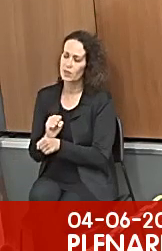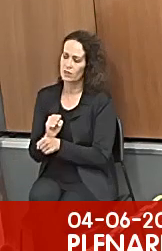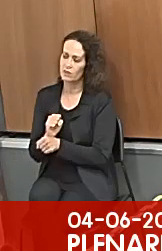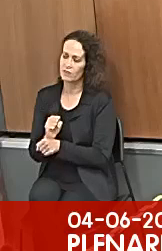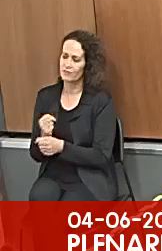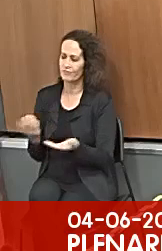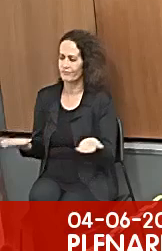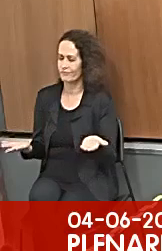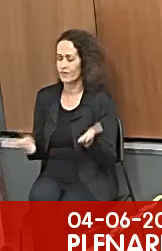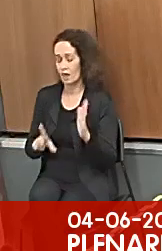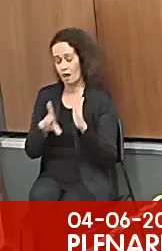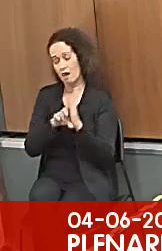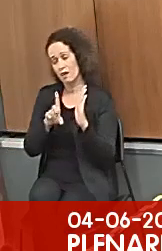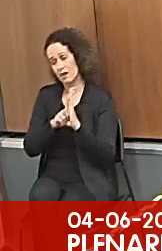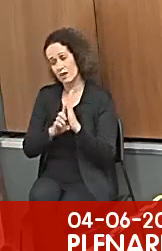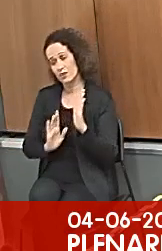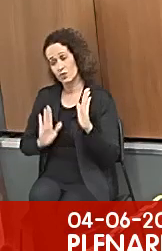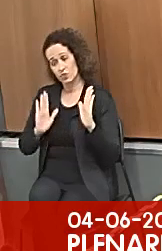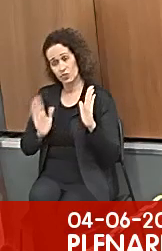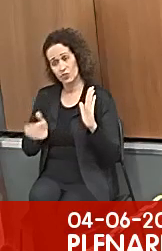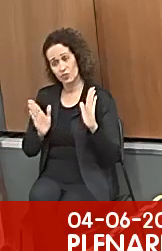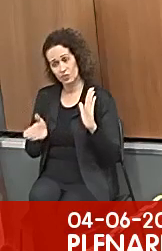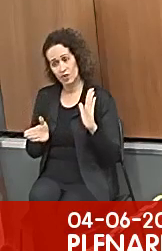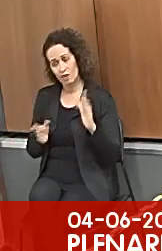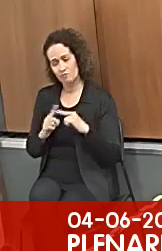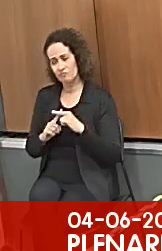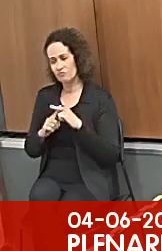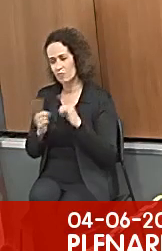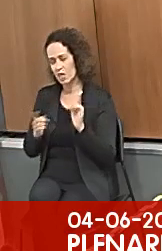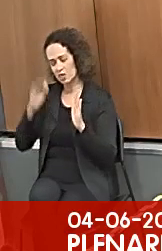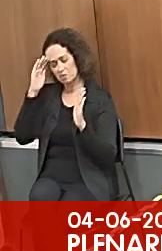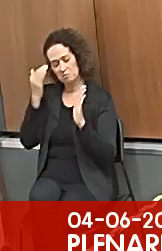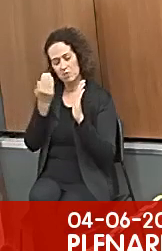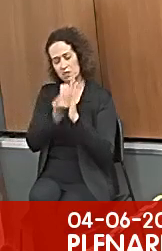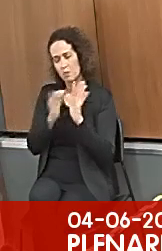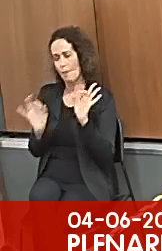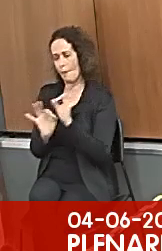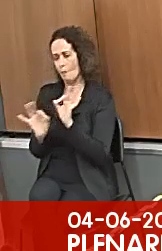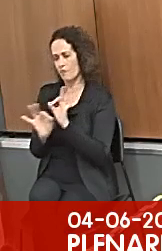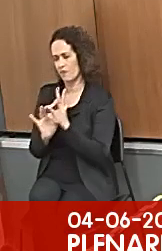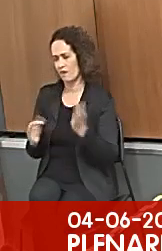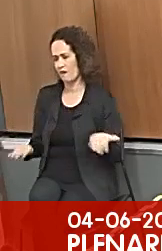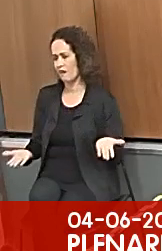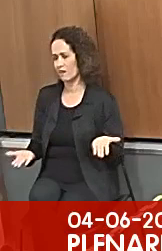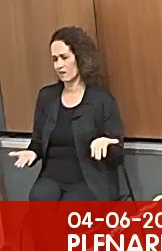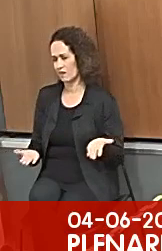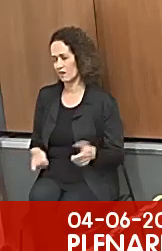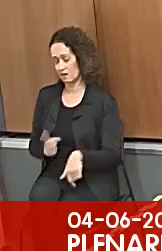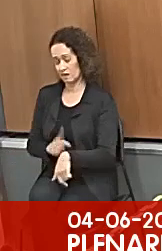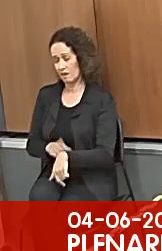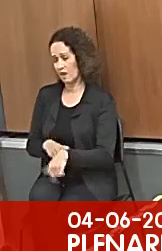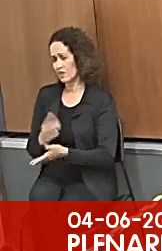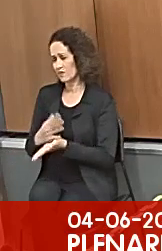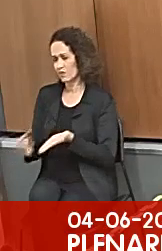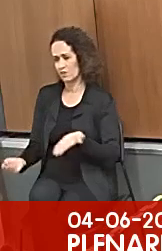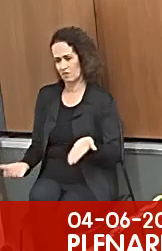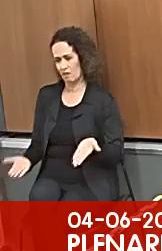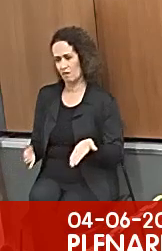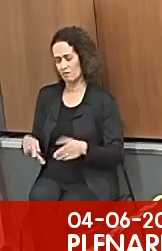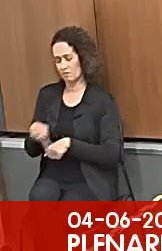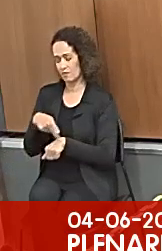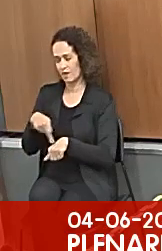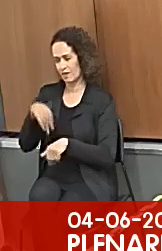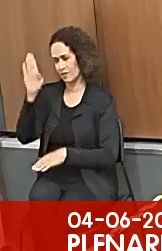existem, mas não são implementadas. Então, já passou a hora. Já passou a hora do Brasil ser o país do